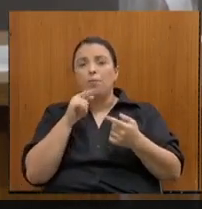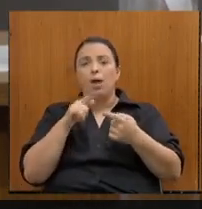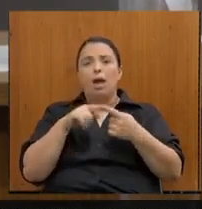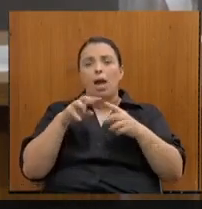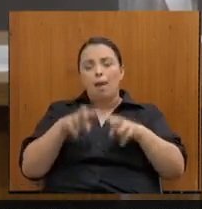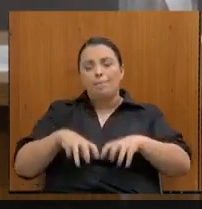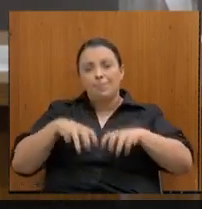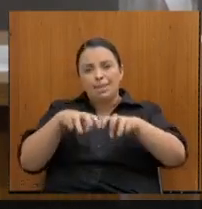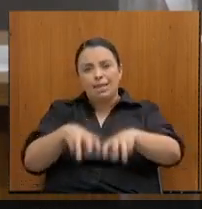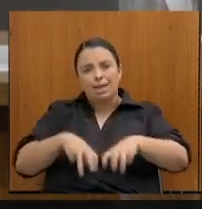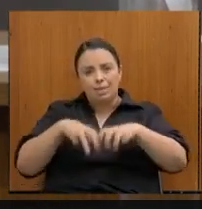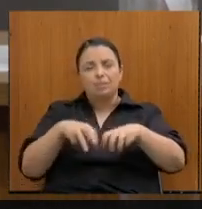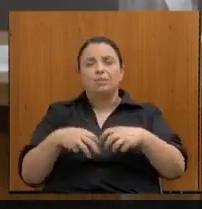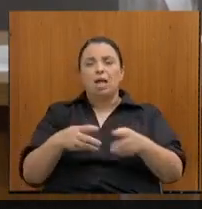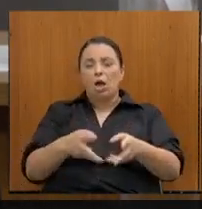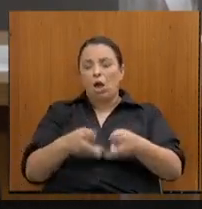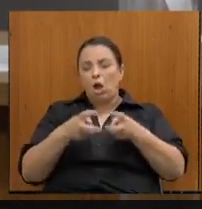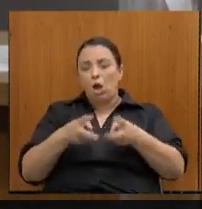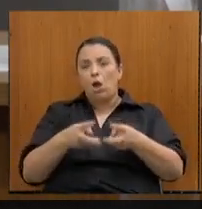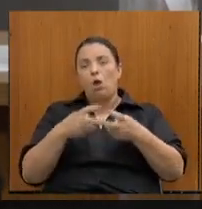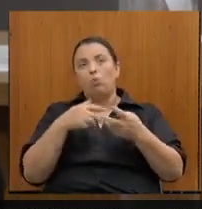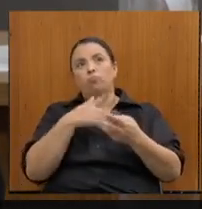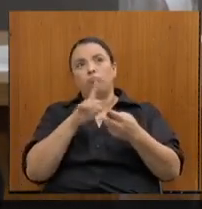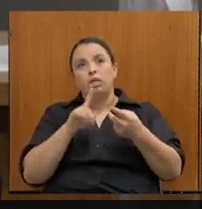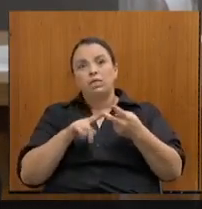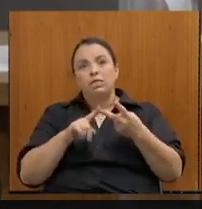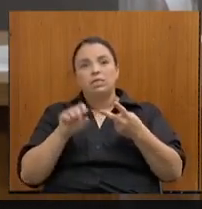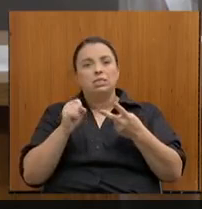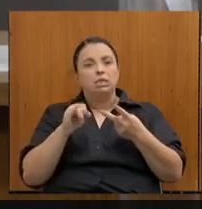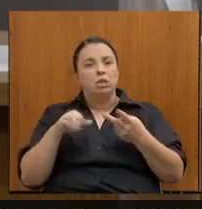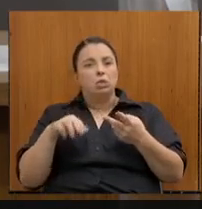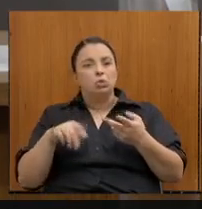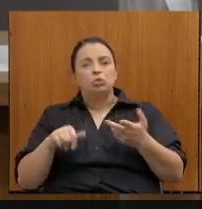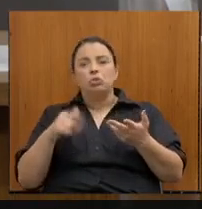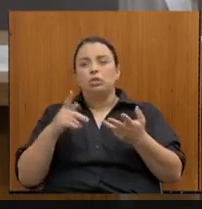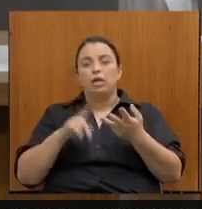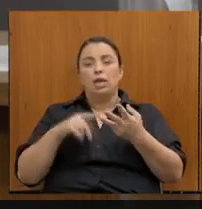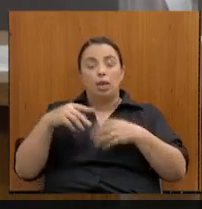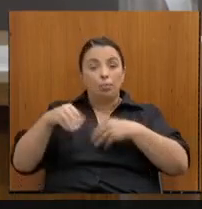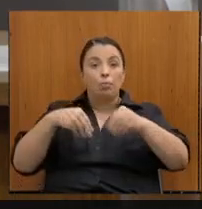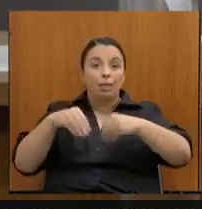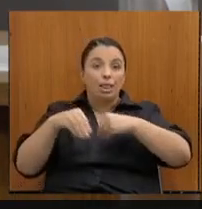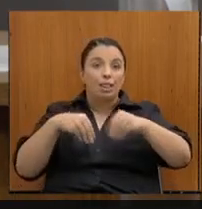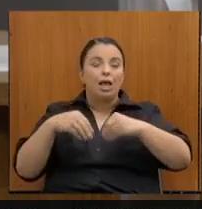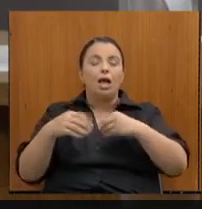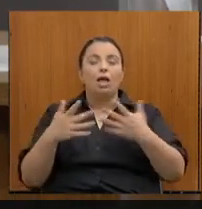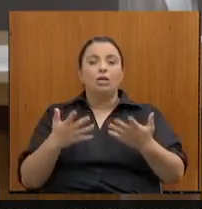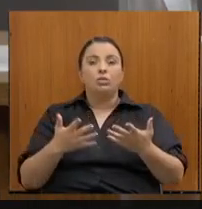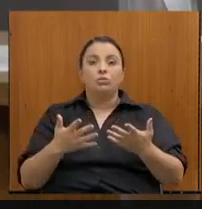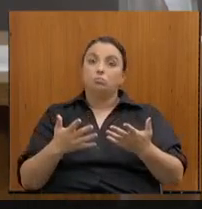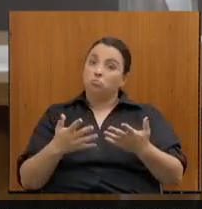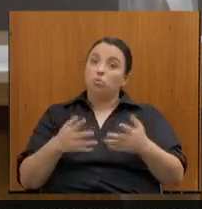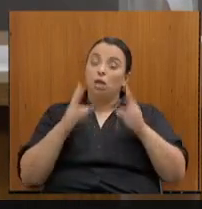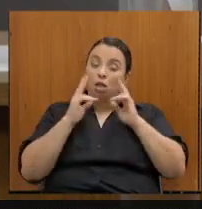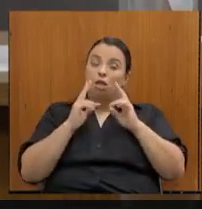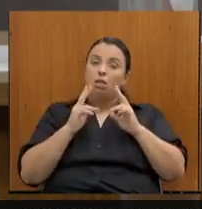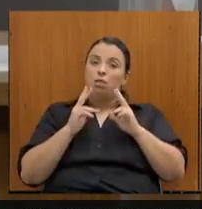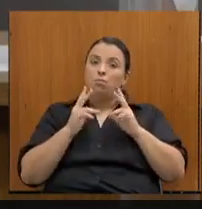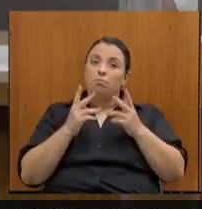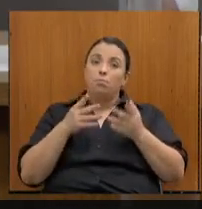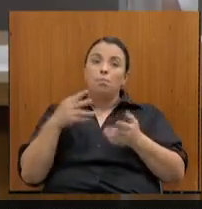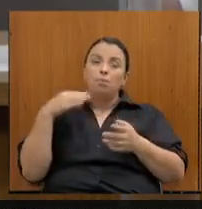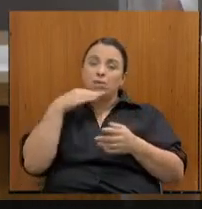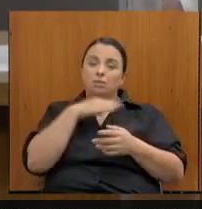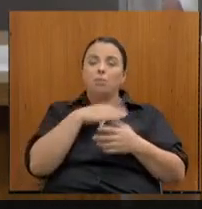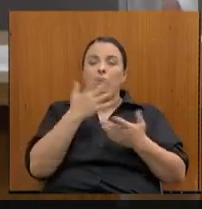da siderurgia também na parte de mobilidade né tendo em vista o vasto território o tio estado